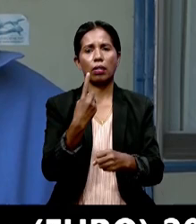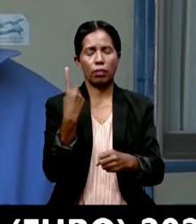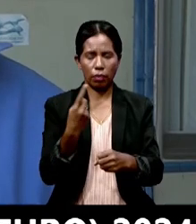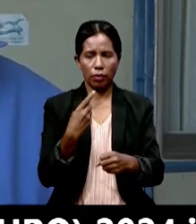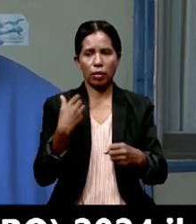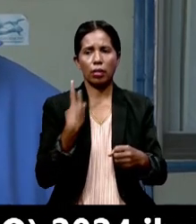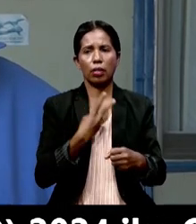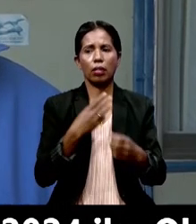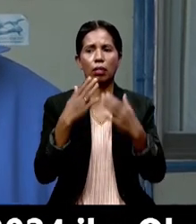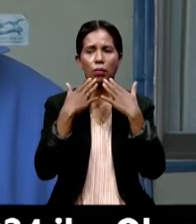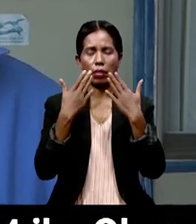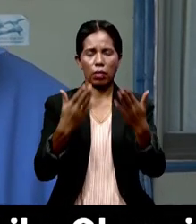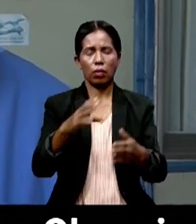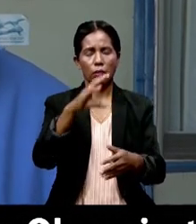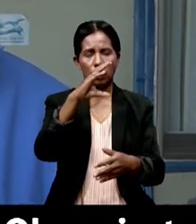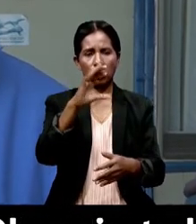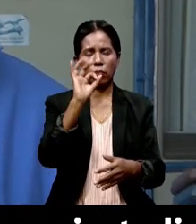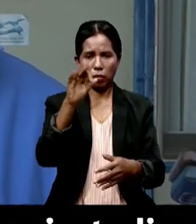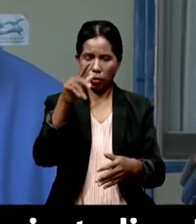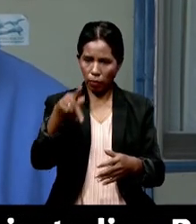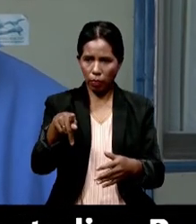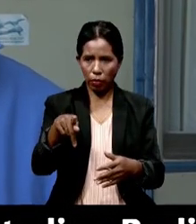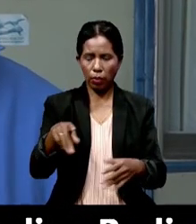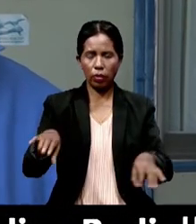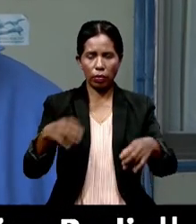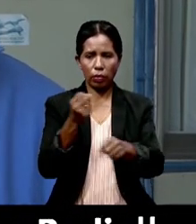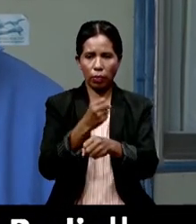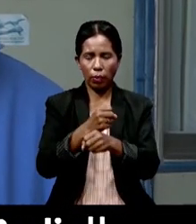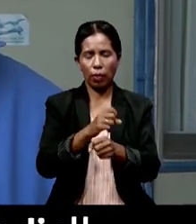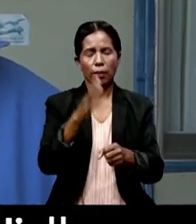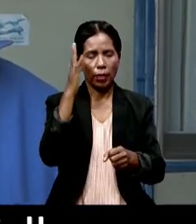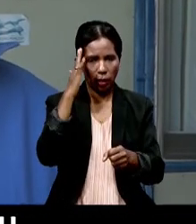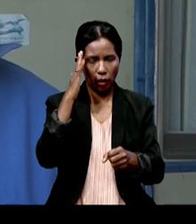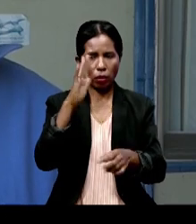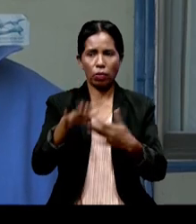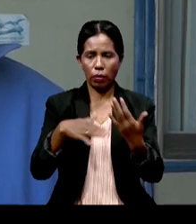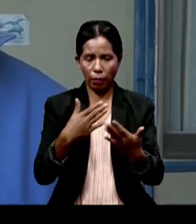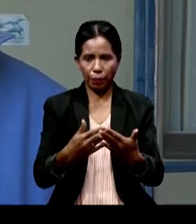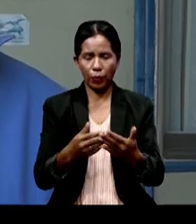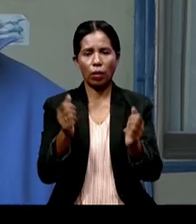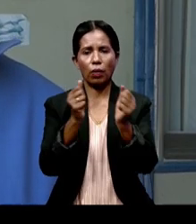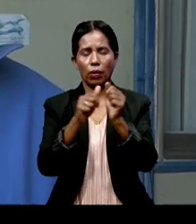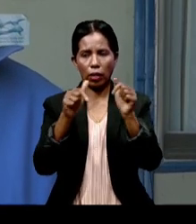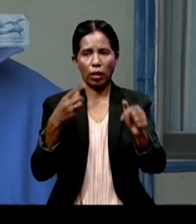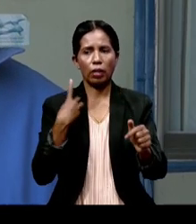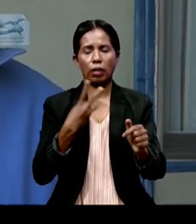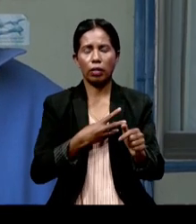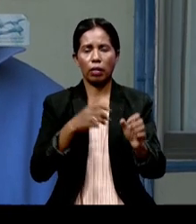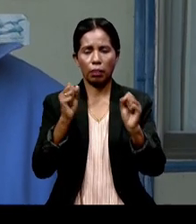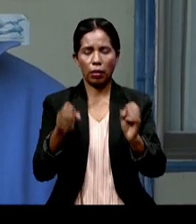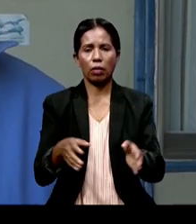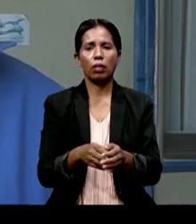então se agradece para função pública tão função pública belo esforço belo de teta no governo né ou ainda né ato belo hoje o ensaio